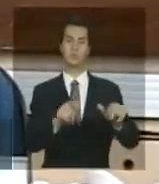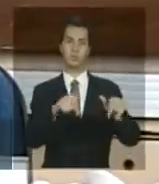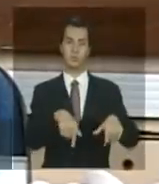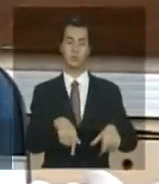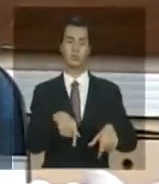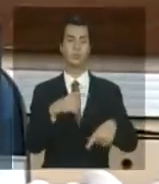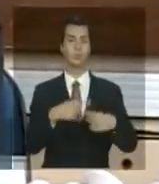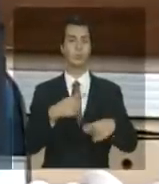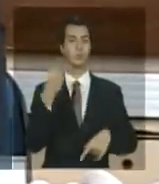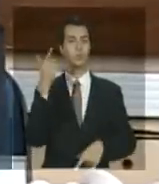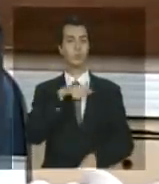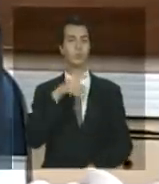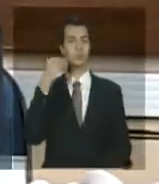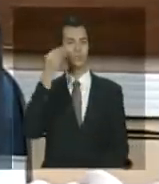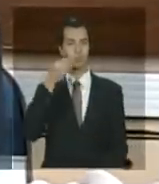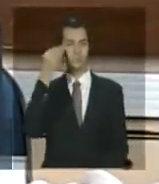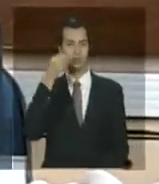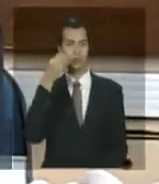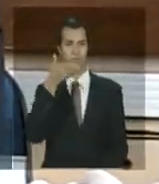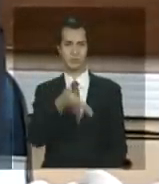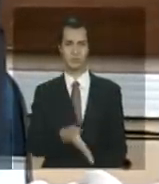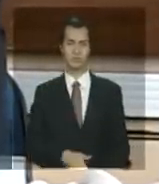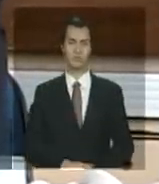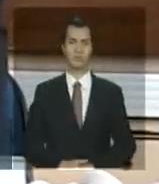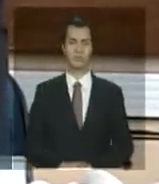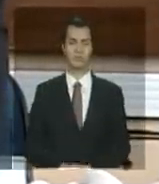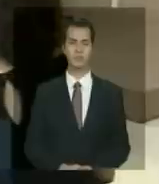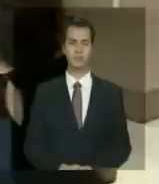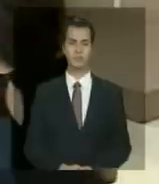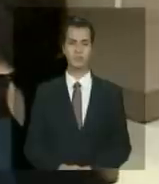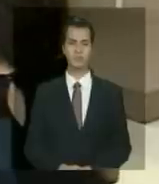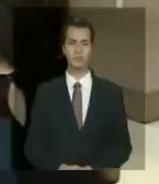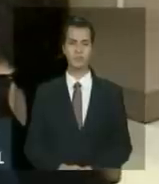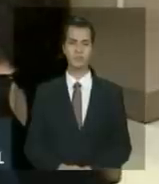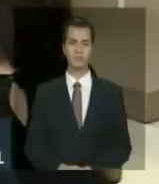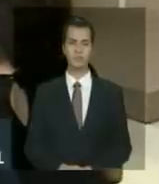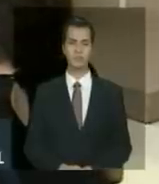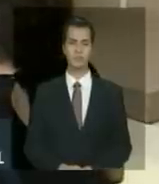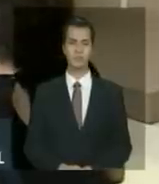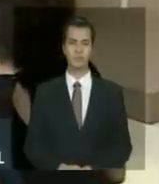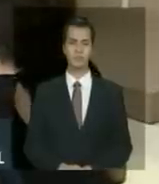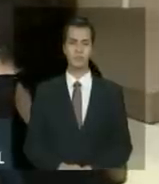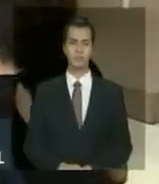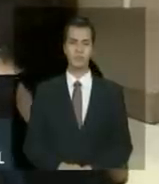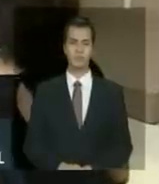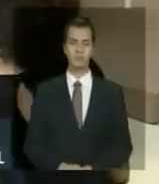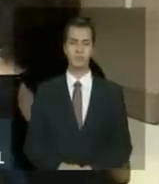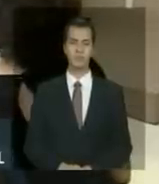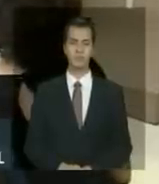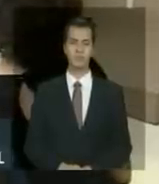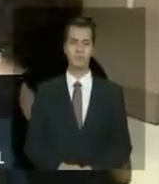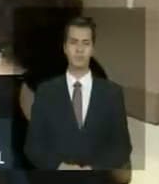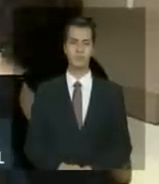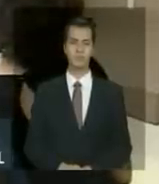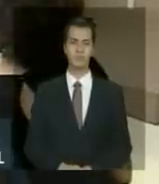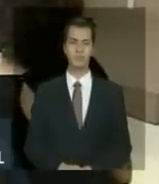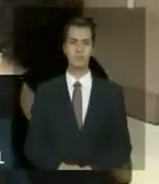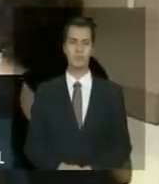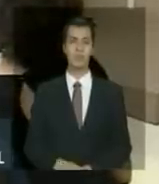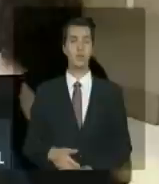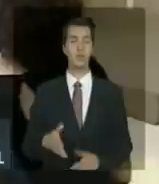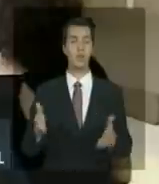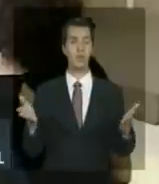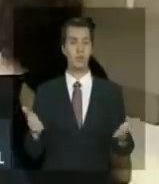às experiências que são selecionadas a cada ano. Eu acho que esse é a